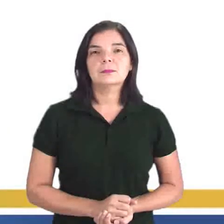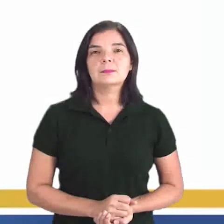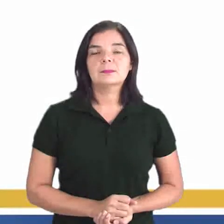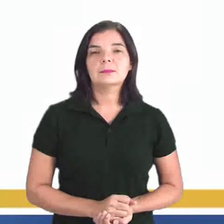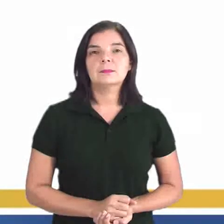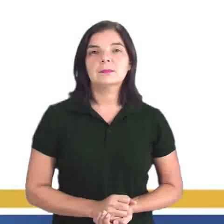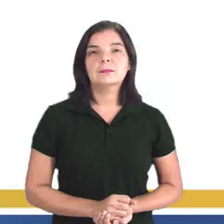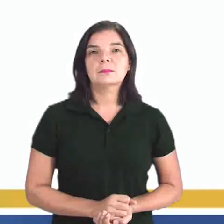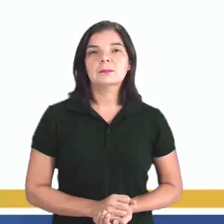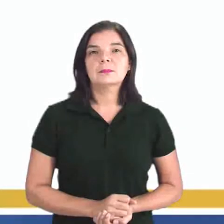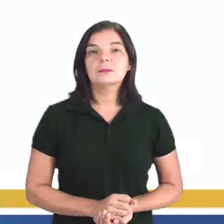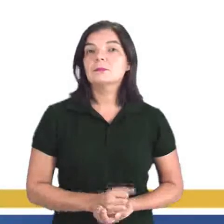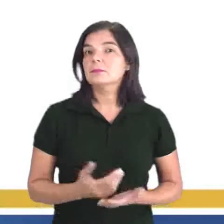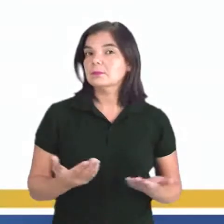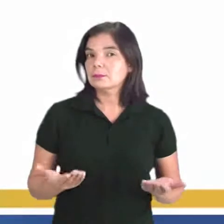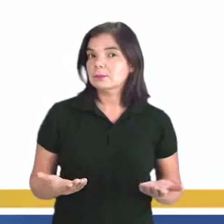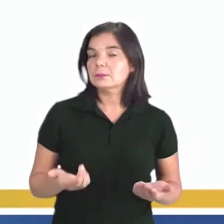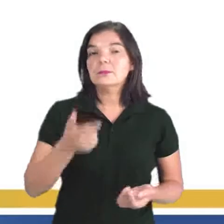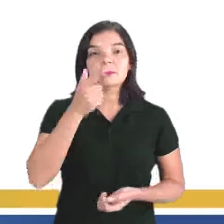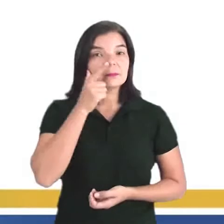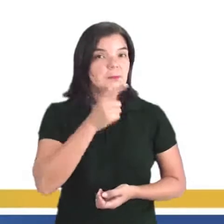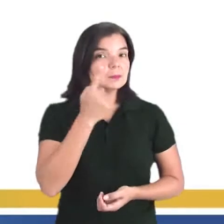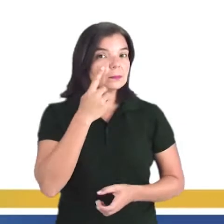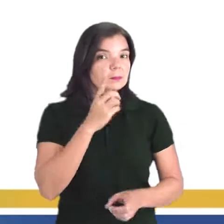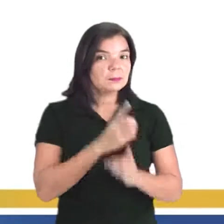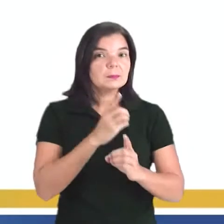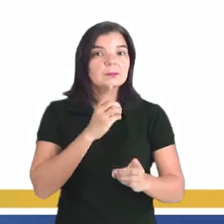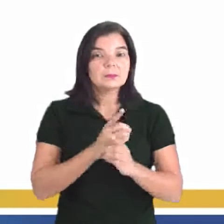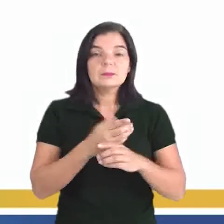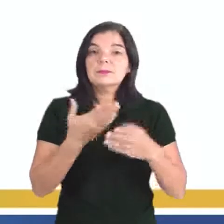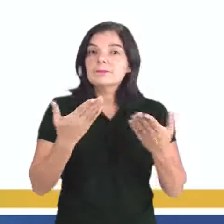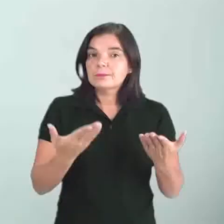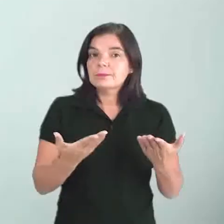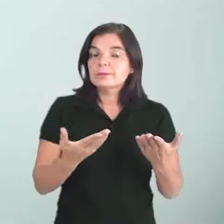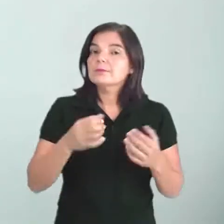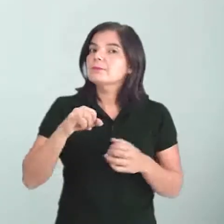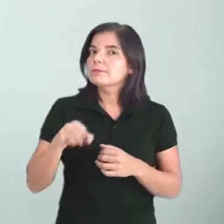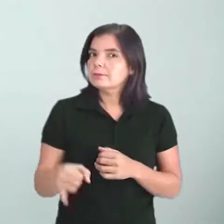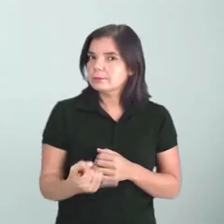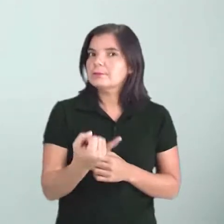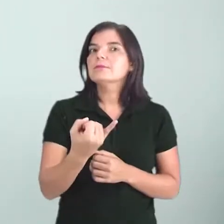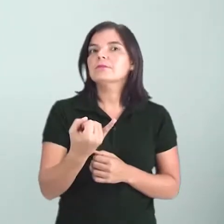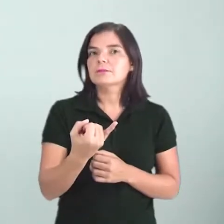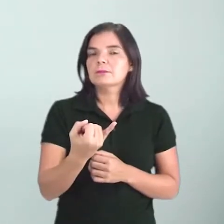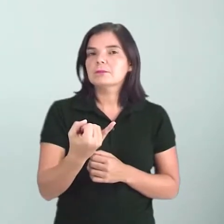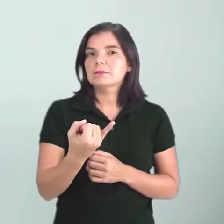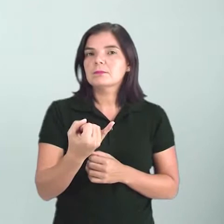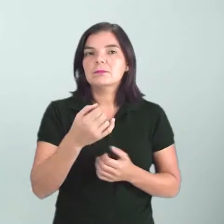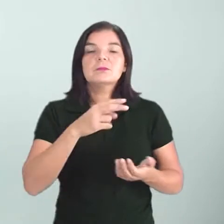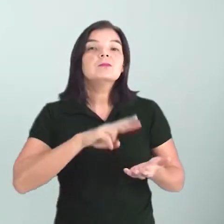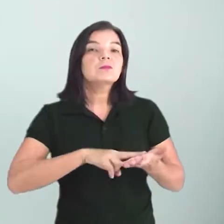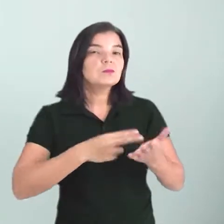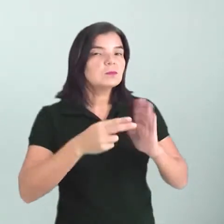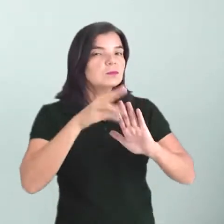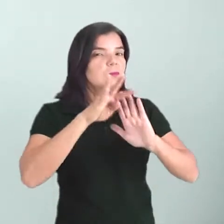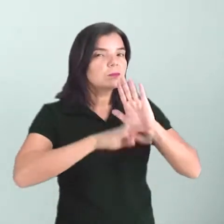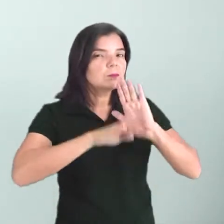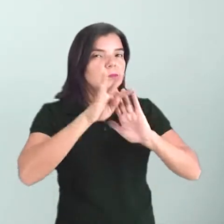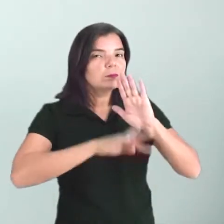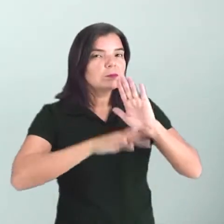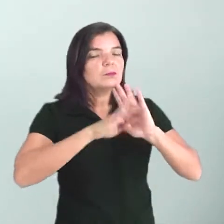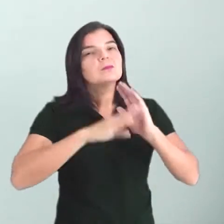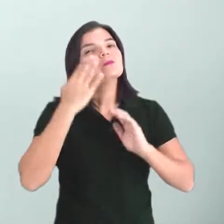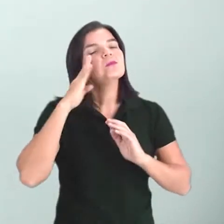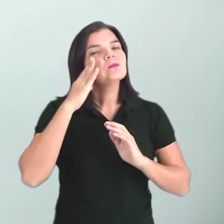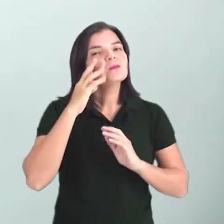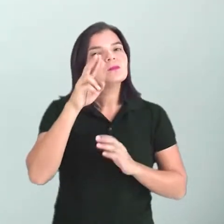advice. E aí, pessoal, conseguiram identificar? Bom, aí, aproveitando o gancho aí para a gente trabalhar um pouquinho de interpretação de texto, olhando aí